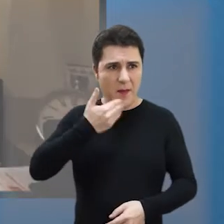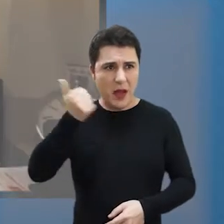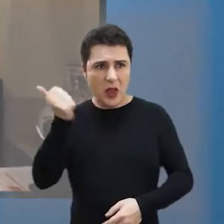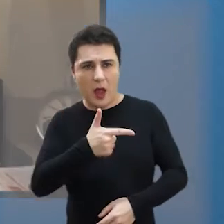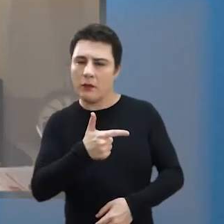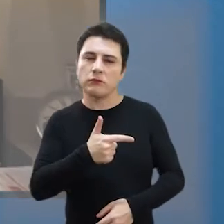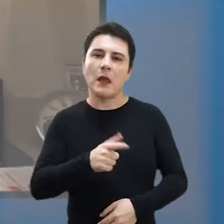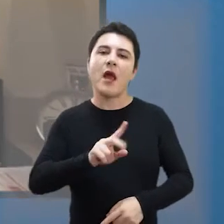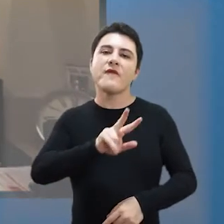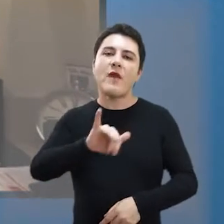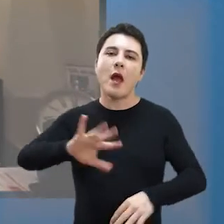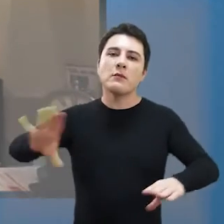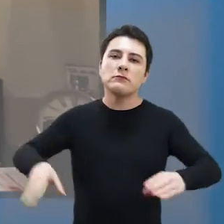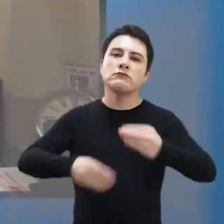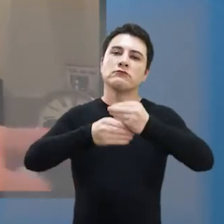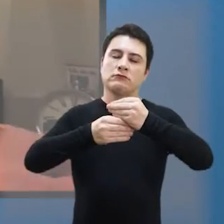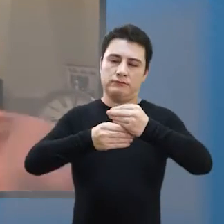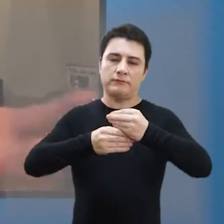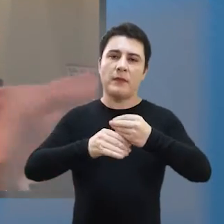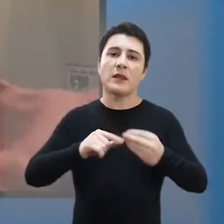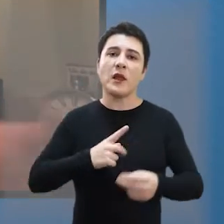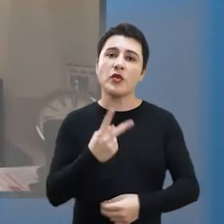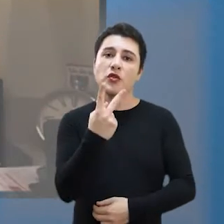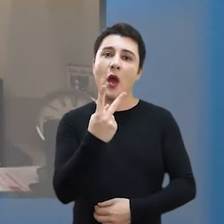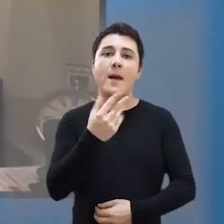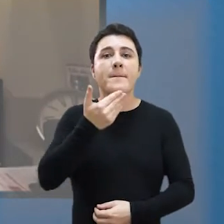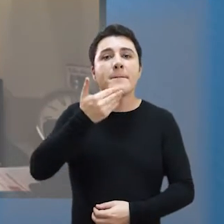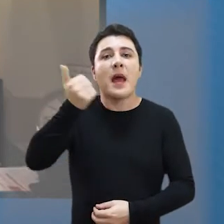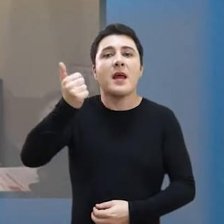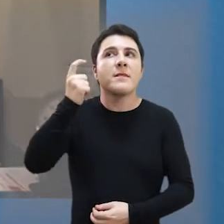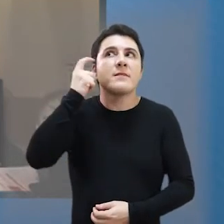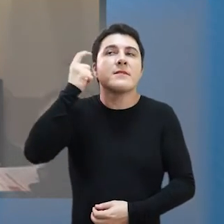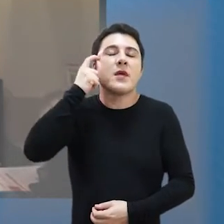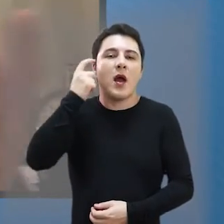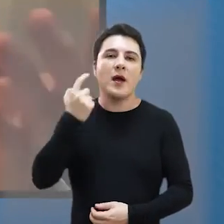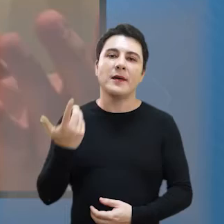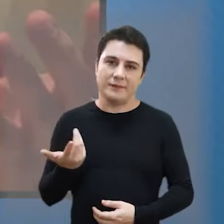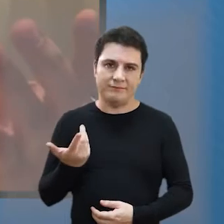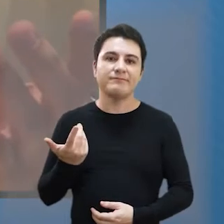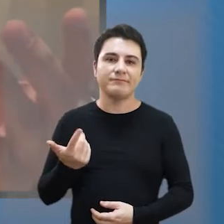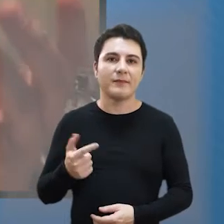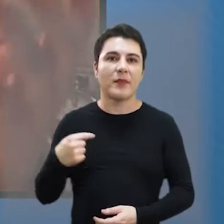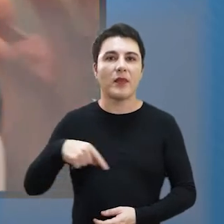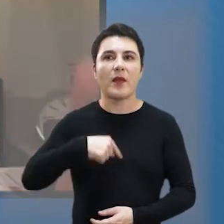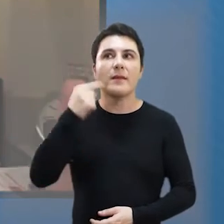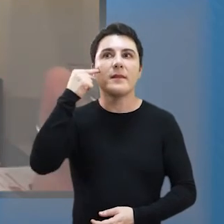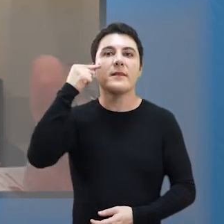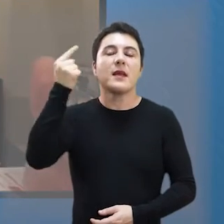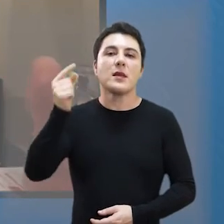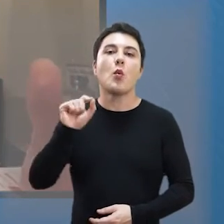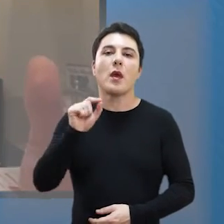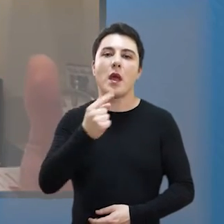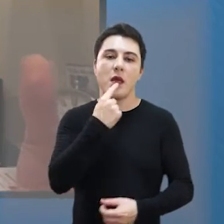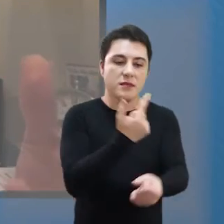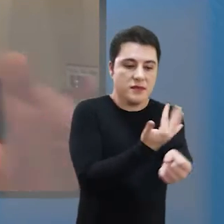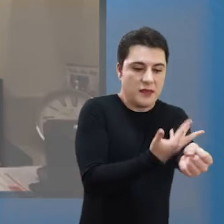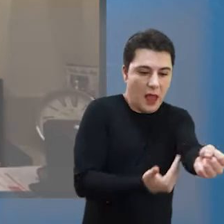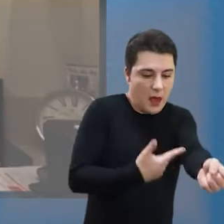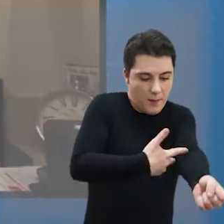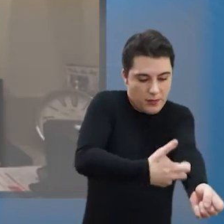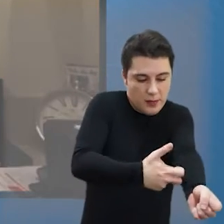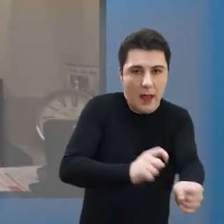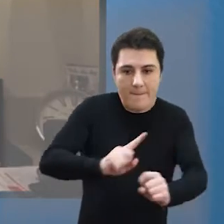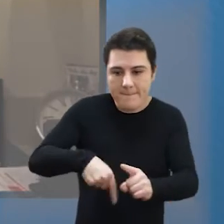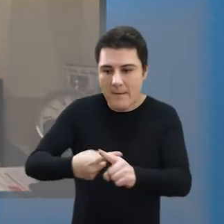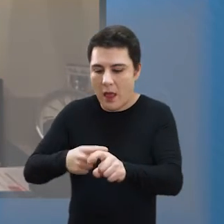os dois se complementam. É igual, eu falo assim, duas cabeças pensam melhor que uma. Então, quando a gente faz o exame de sangue e o exame de toque, a gente